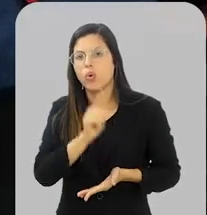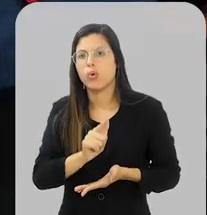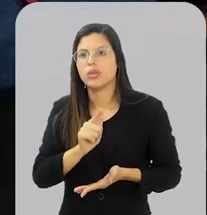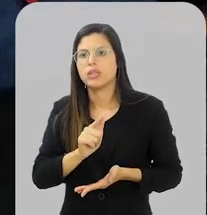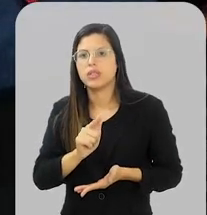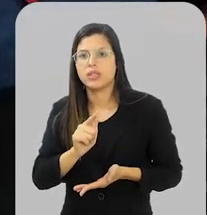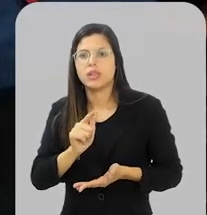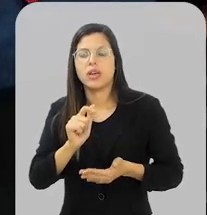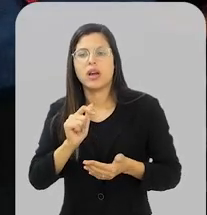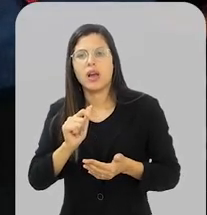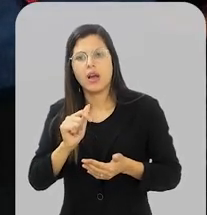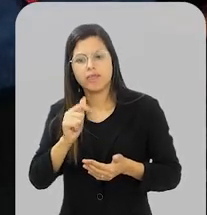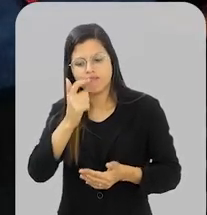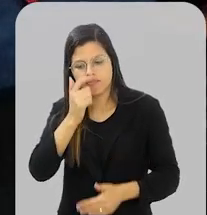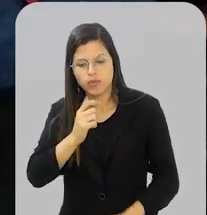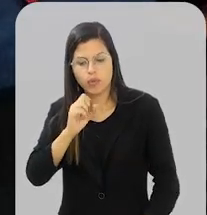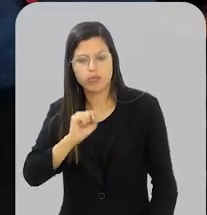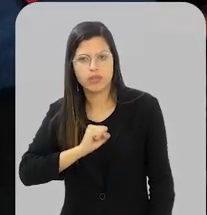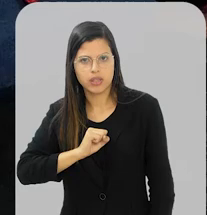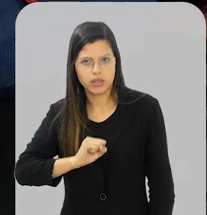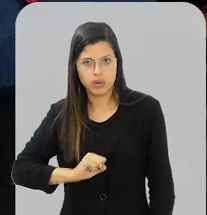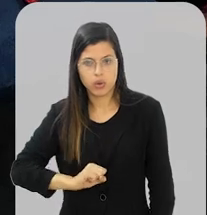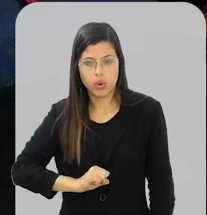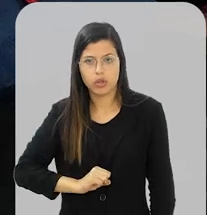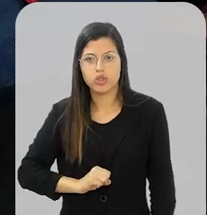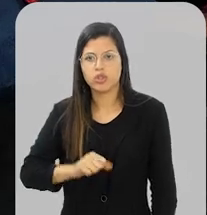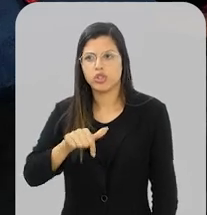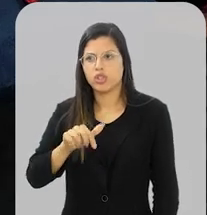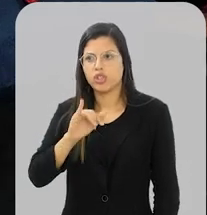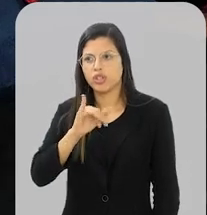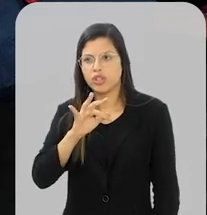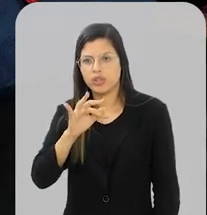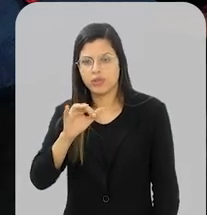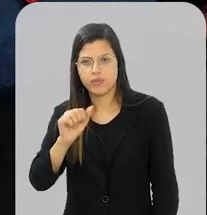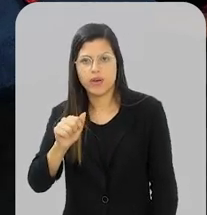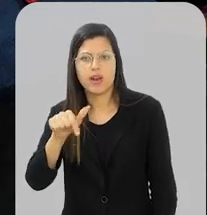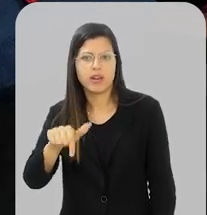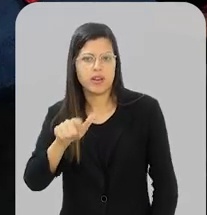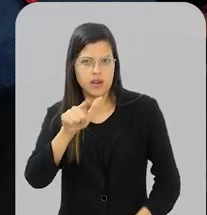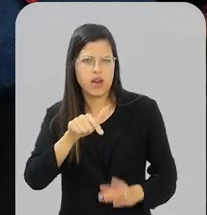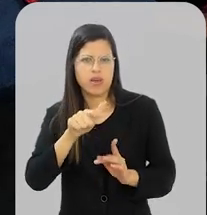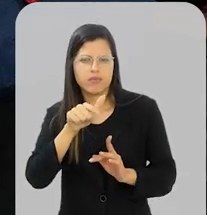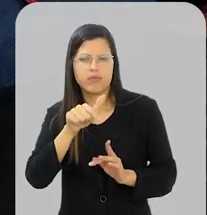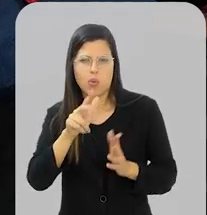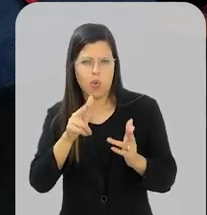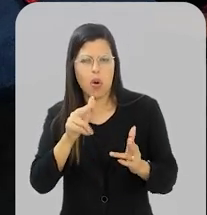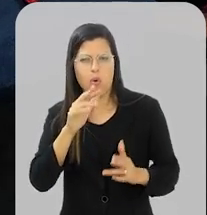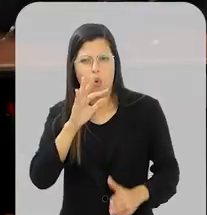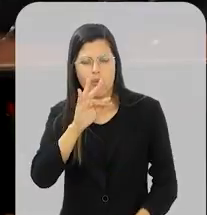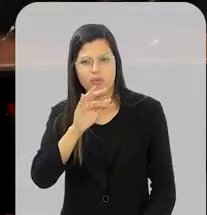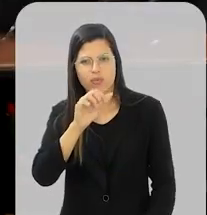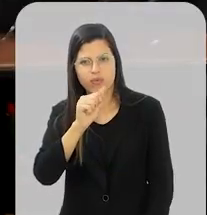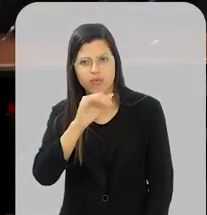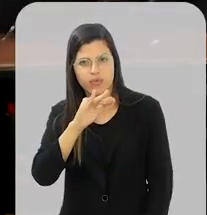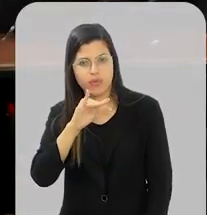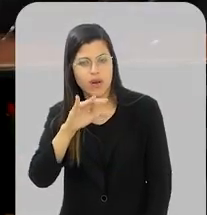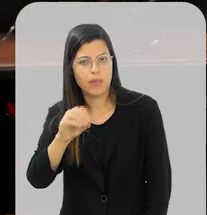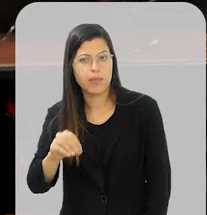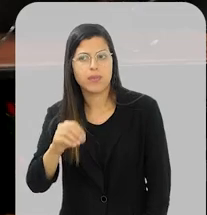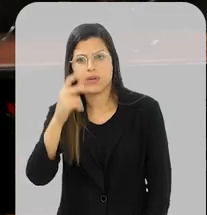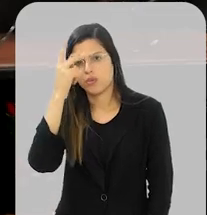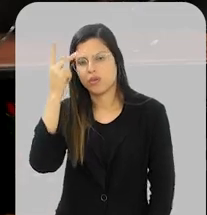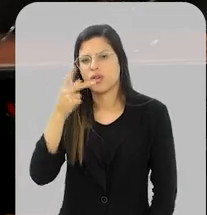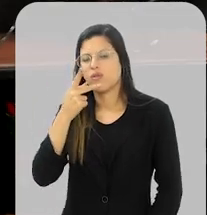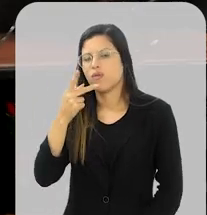você possa se tornar um sacerdote de Ifá, que é o caso do Fábio, Sim. né? Muitas pessoas dizem assim: não, eu fui